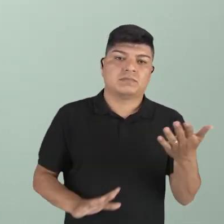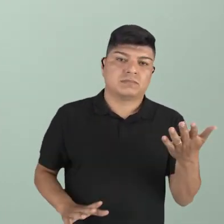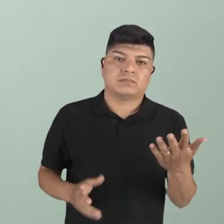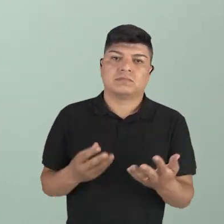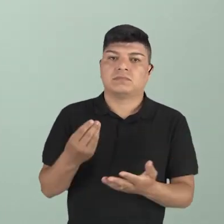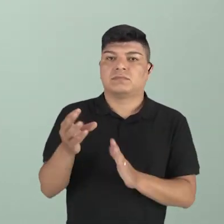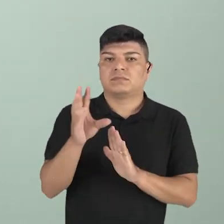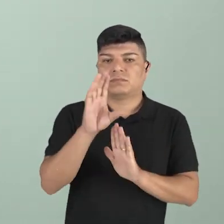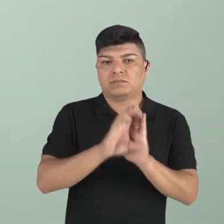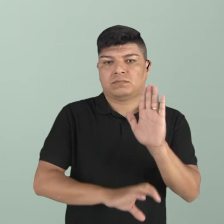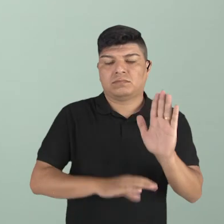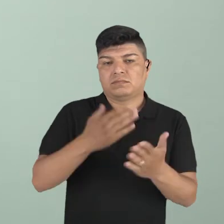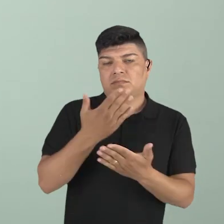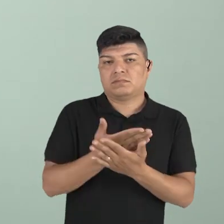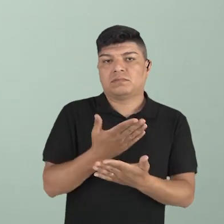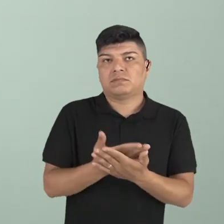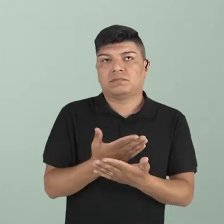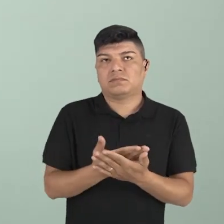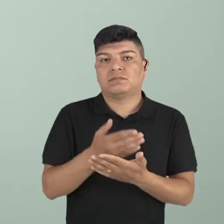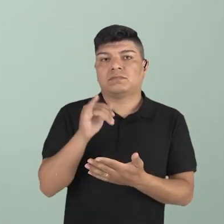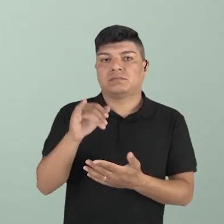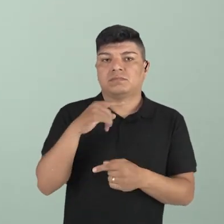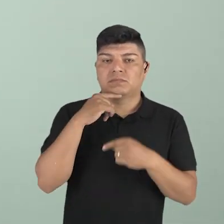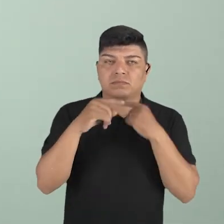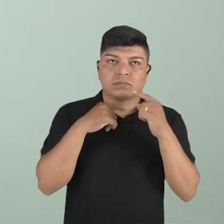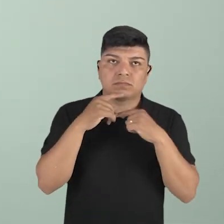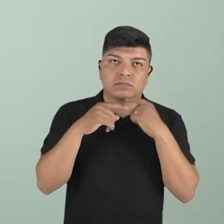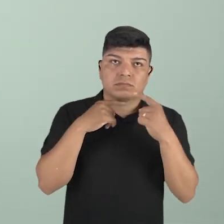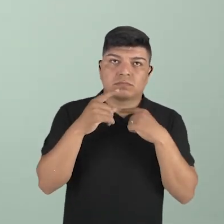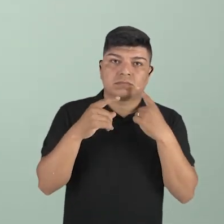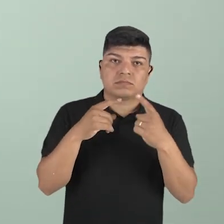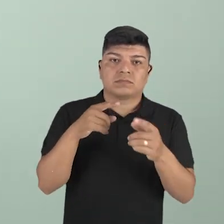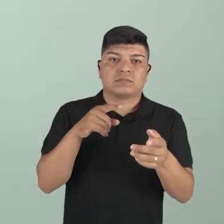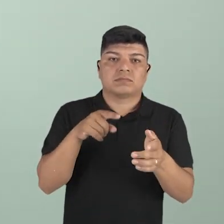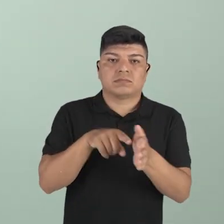os conceitos estudados. Caso tenha ficado alguma dúvida, você